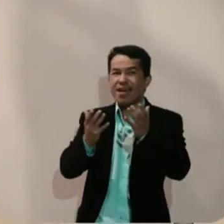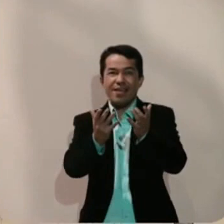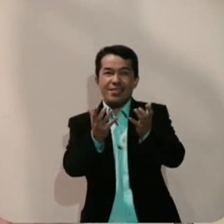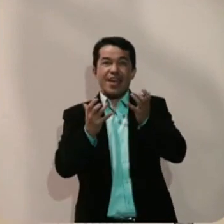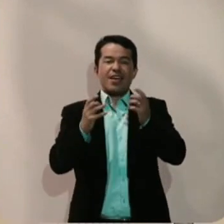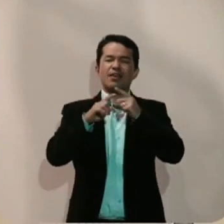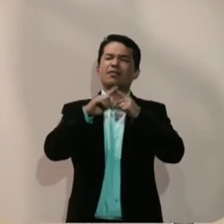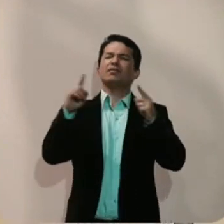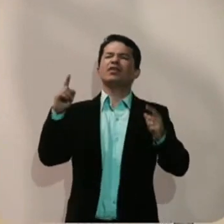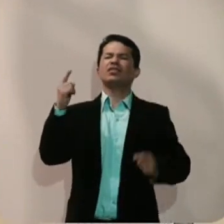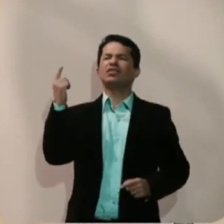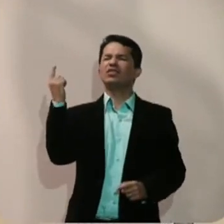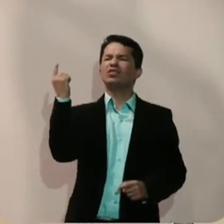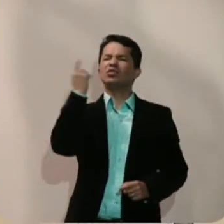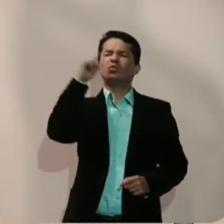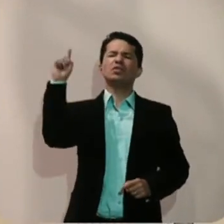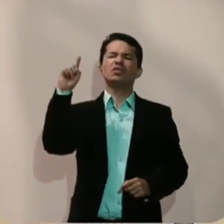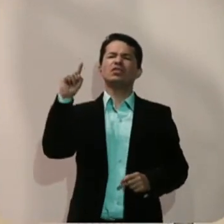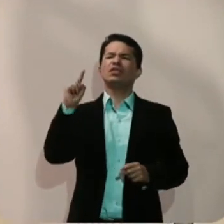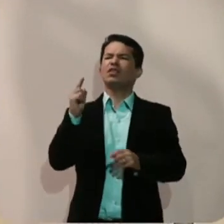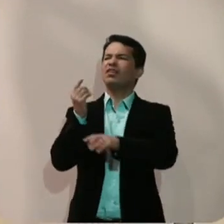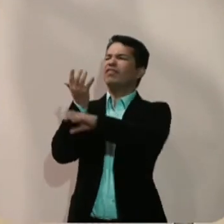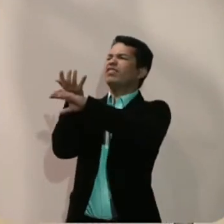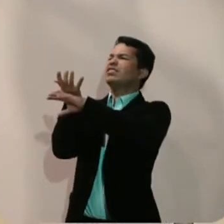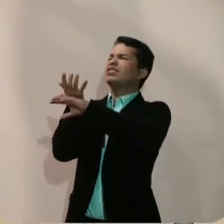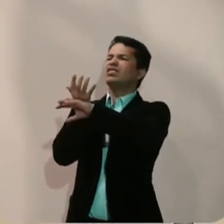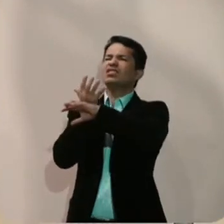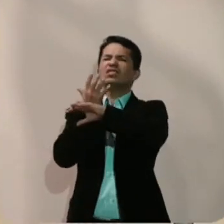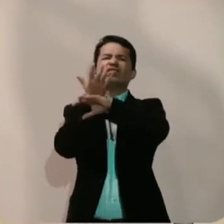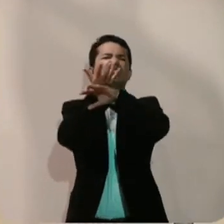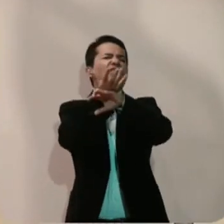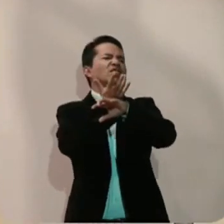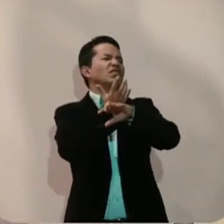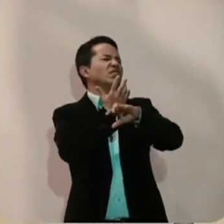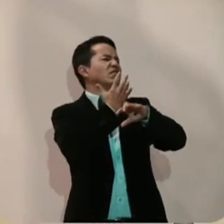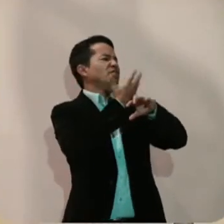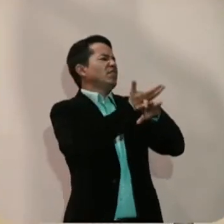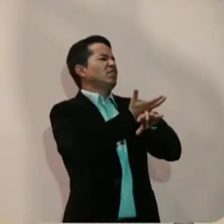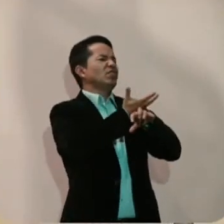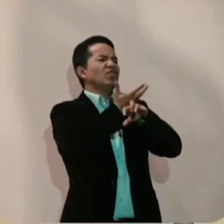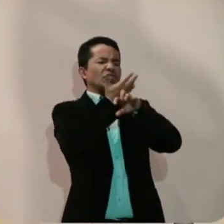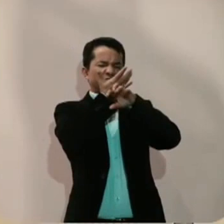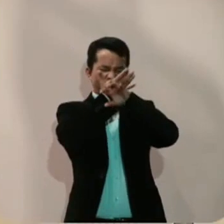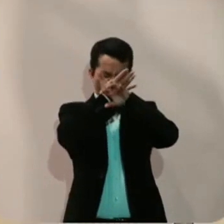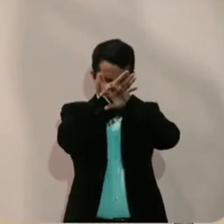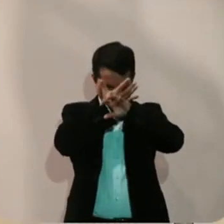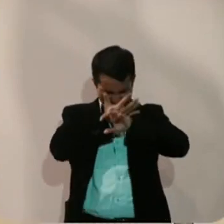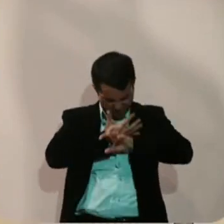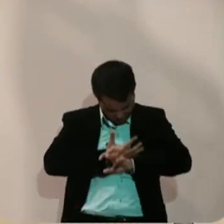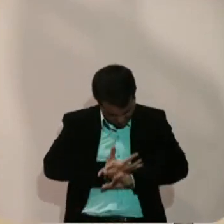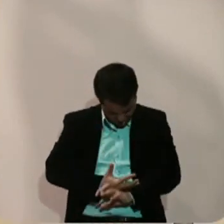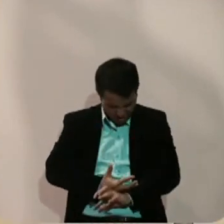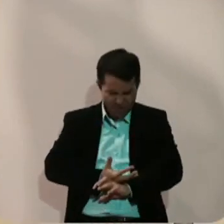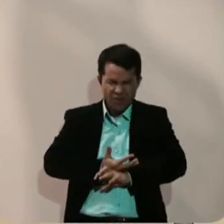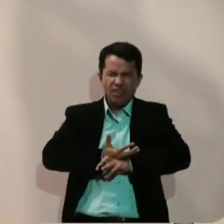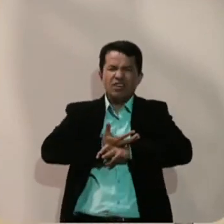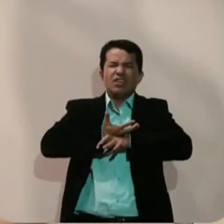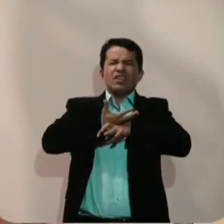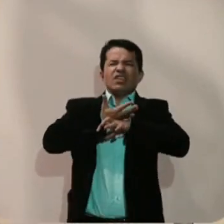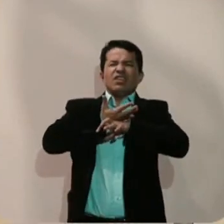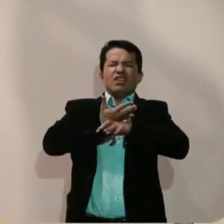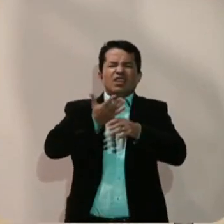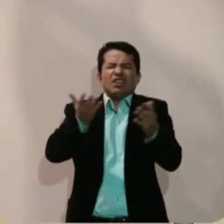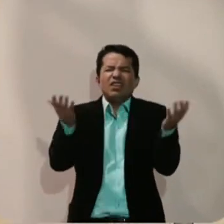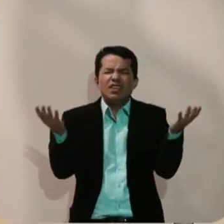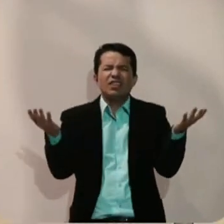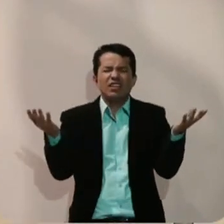tudo é vazio, porque nada preenche a minha alma, vazio de vazio, tudo é vazio. E ele termina